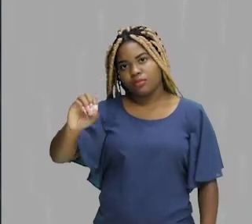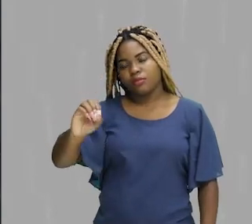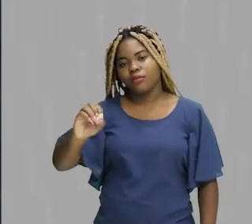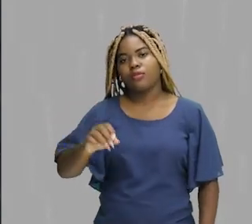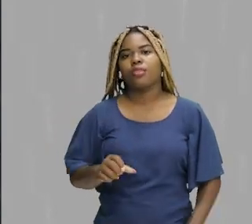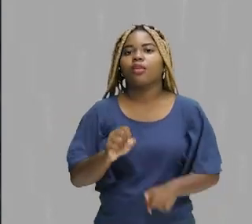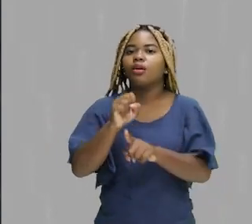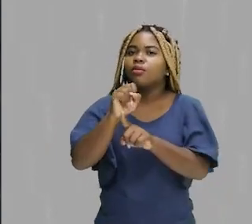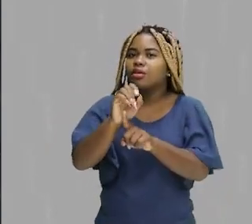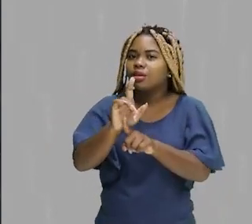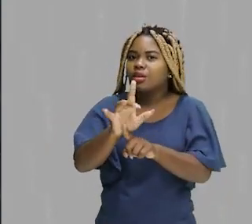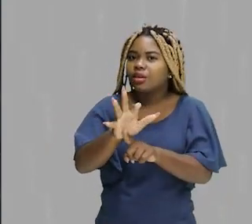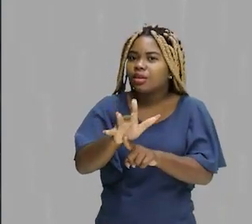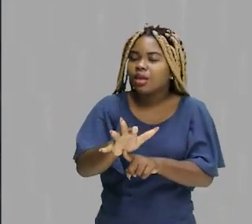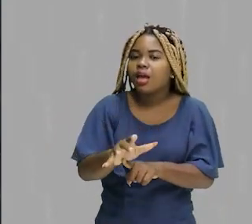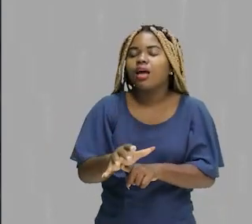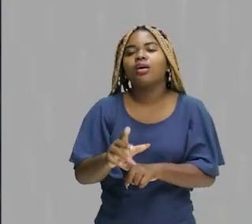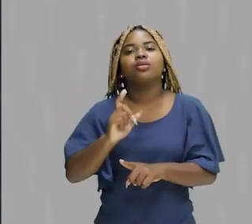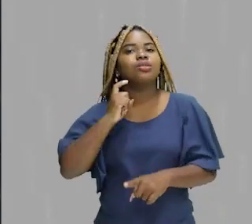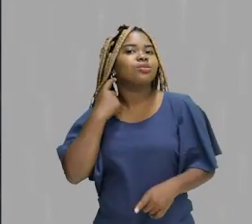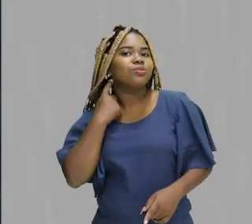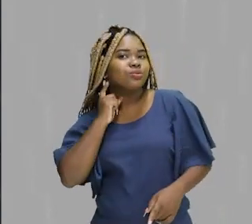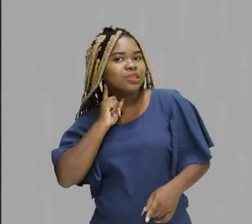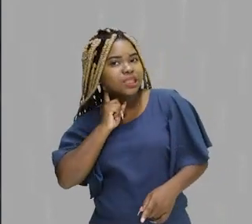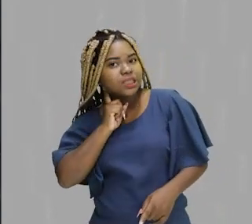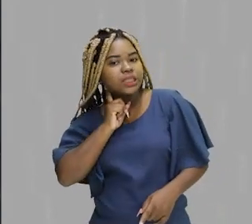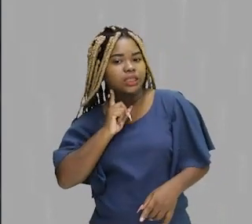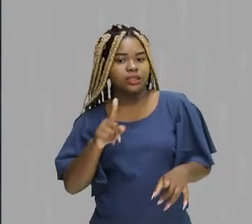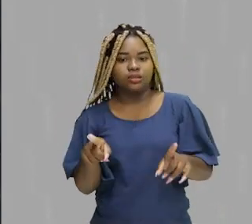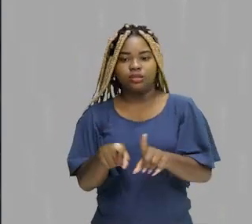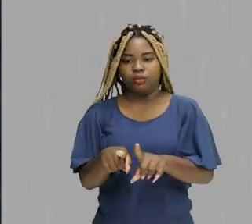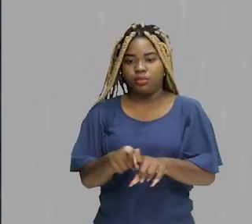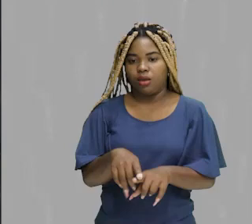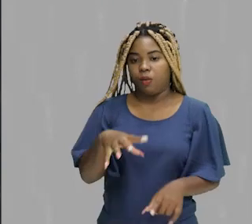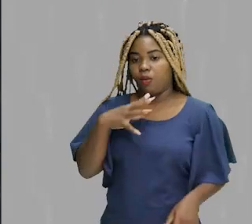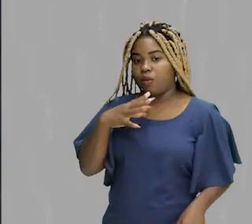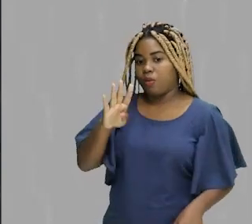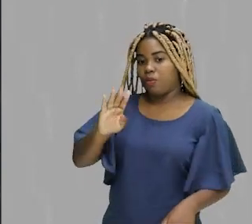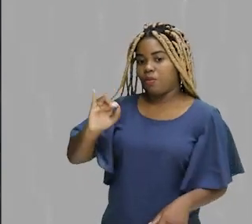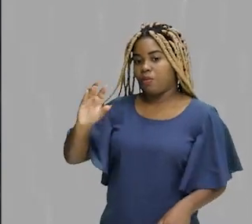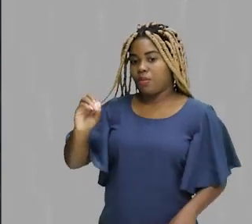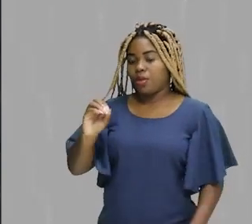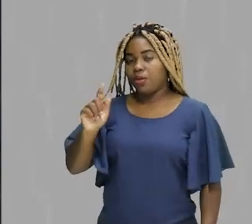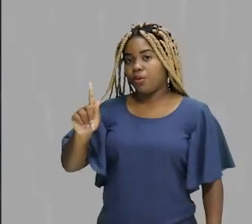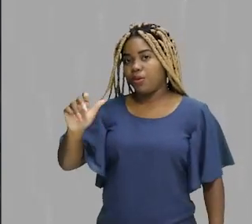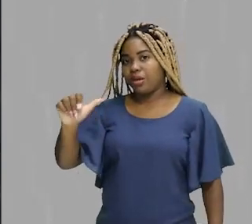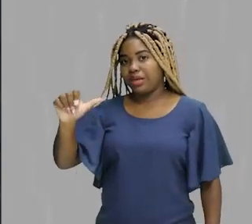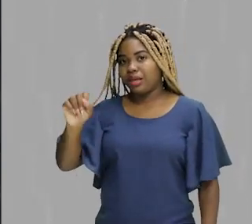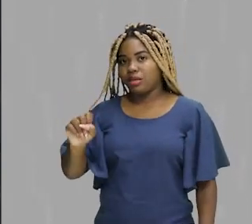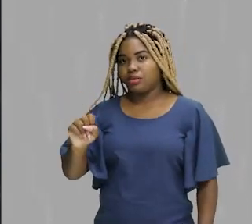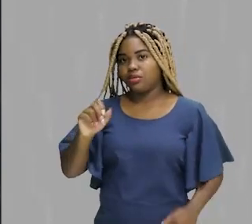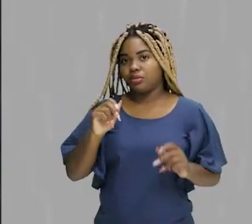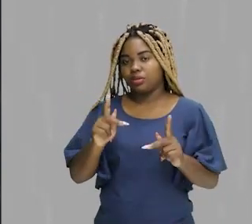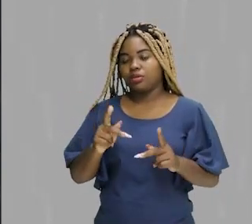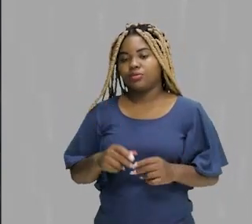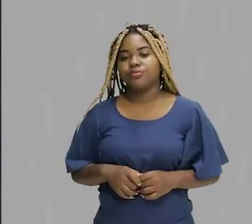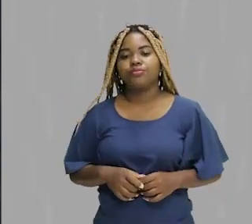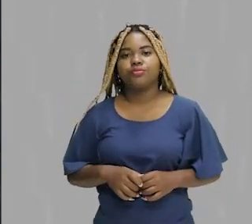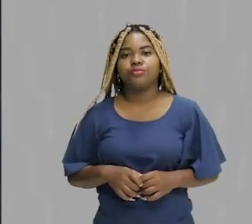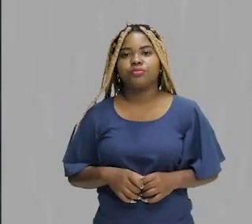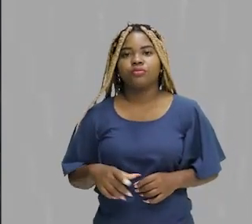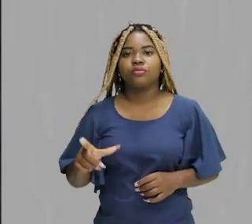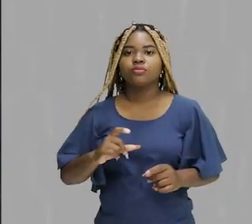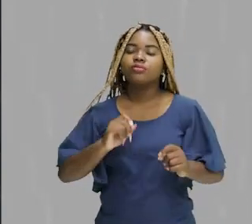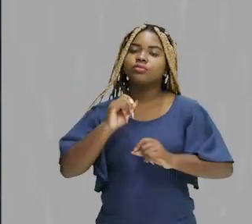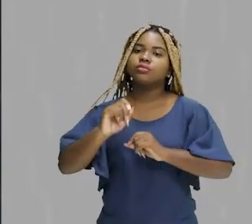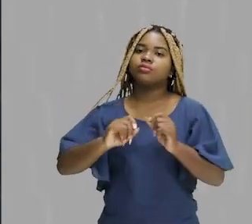gás do pântano, também conhecido como biogás. Então, o metano ele é formado, uma substância